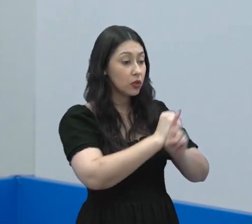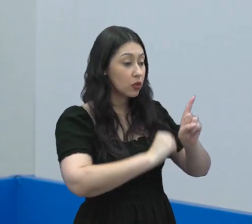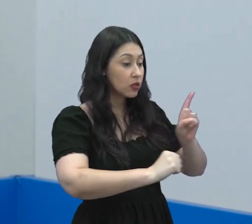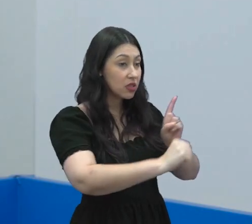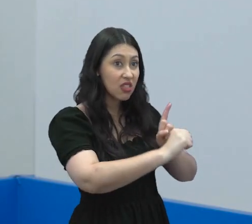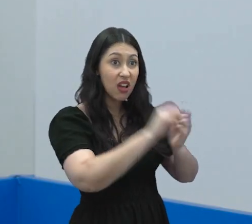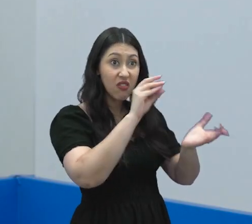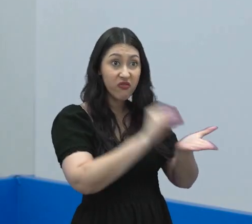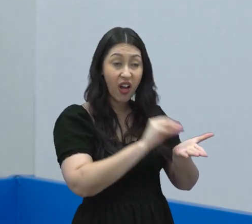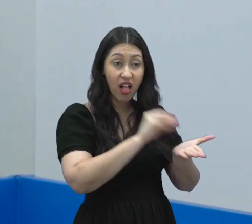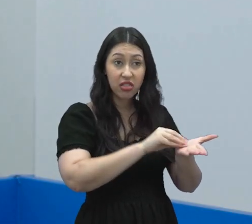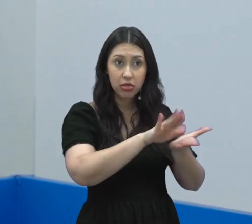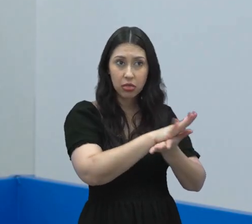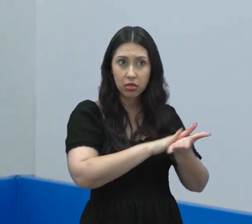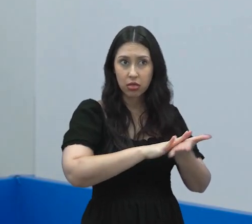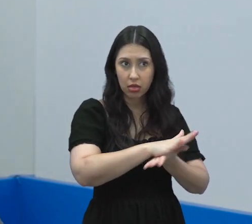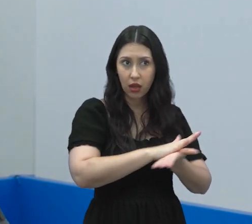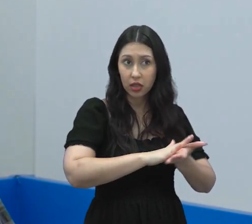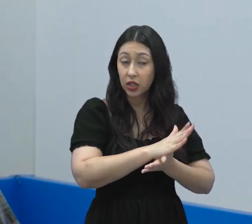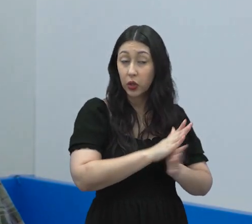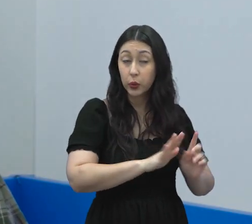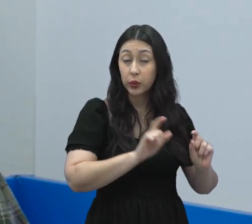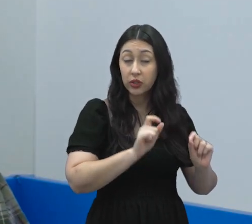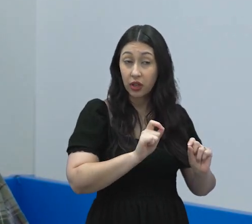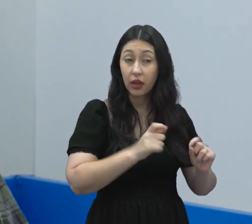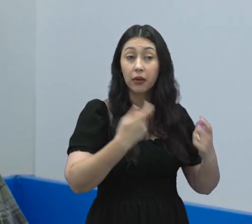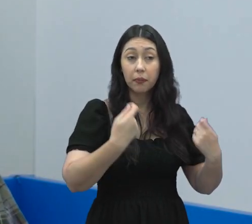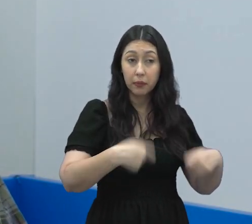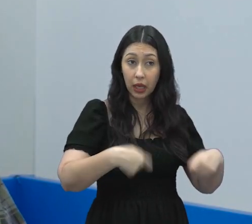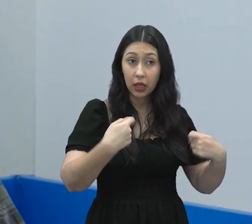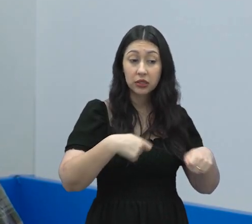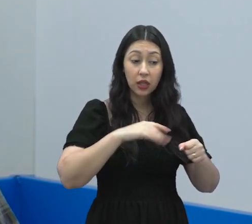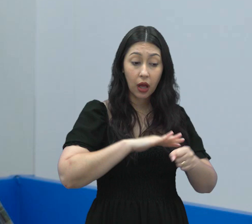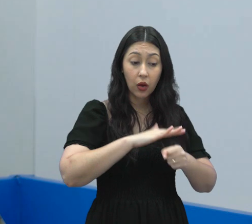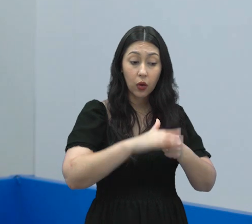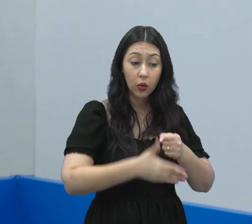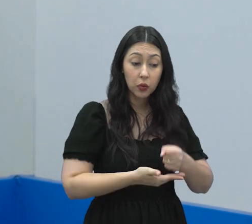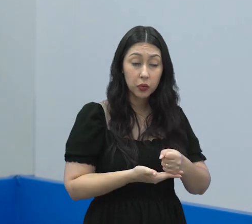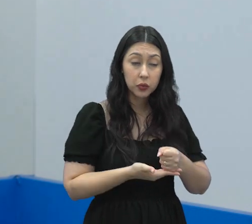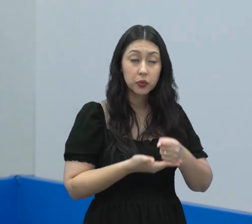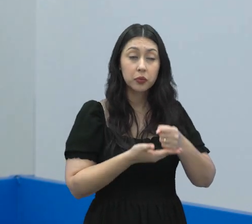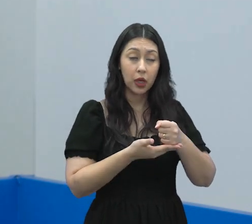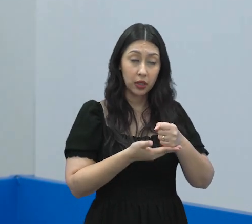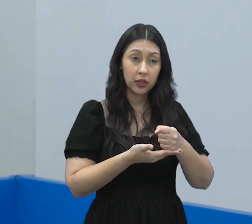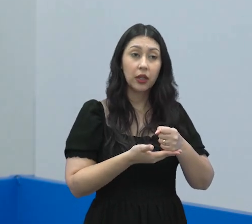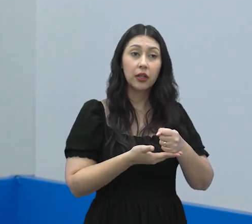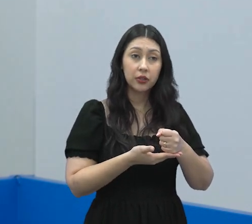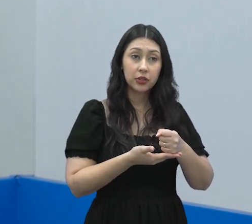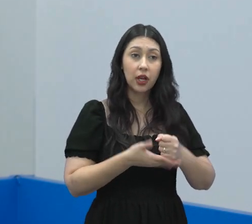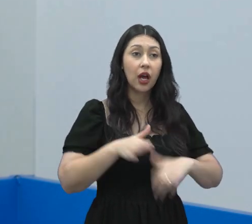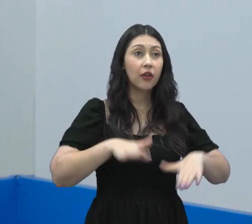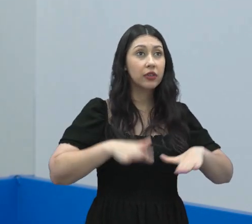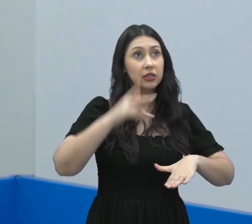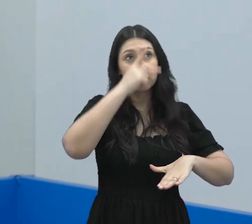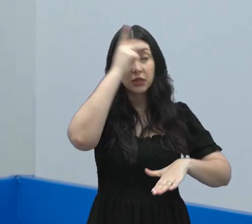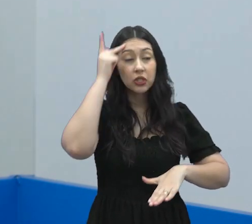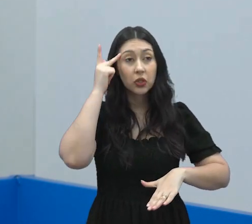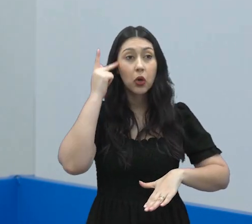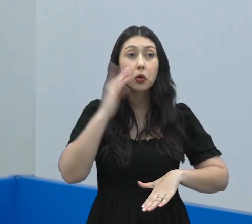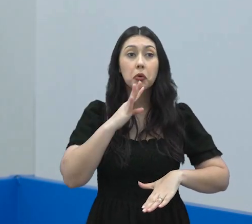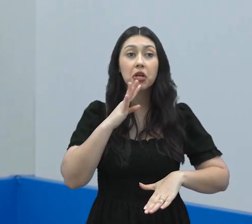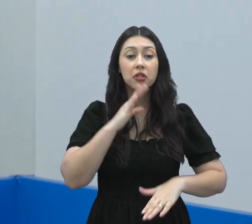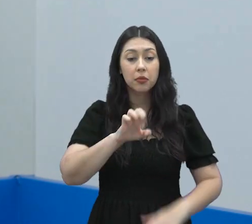bem-estar social, ele envolve a sustentabilidade como um todo. O pessoal conhece na indústria